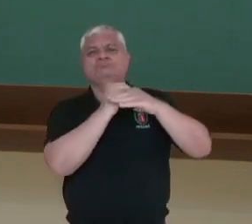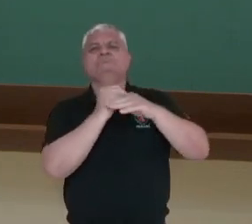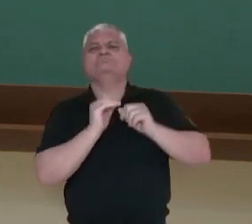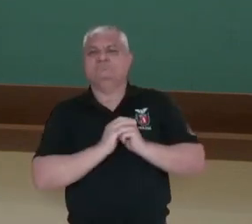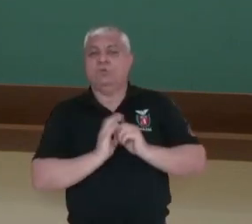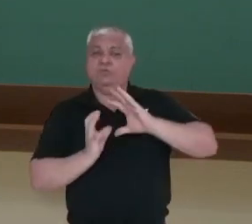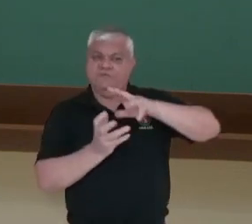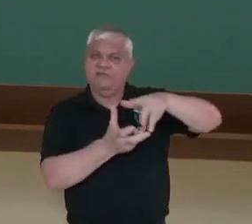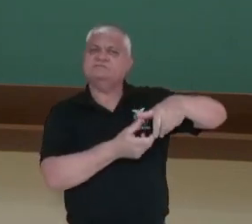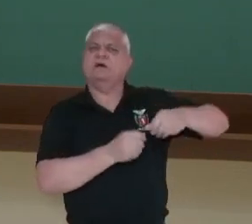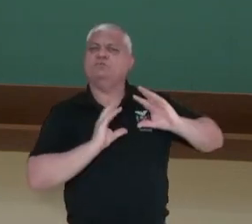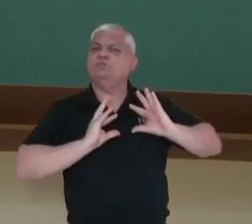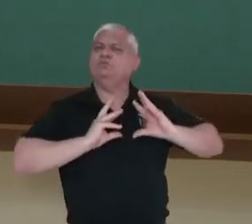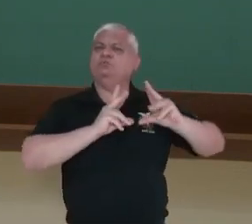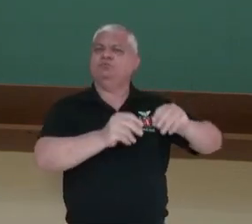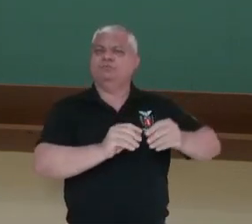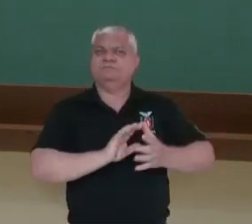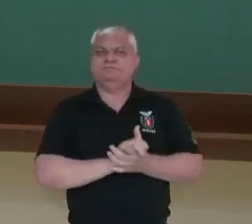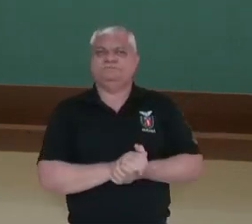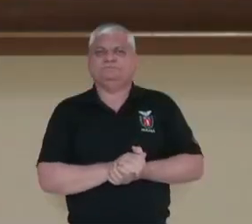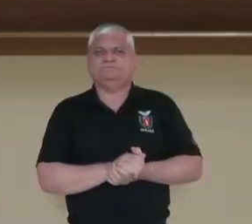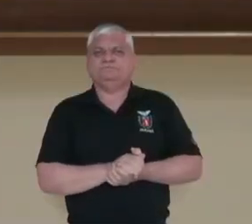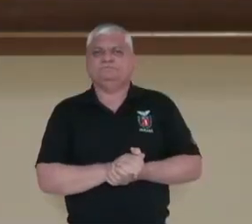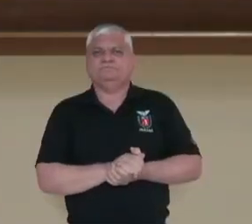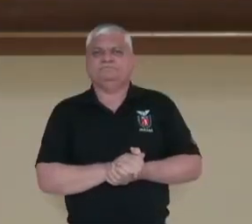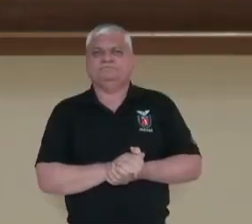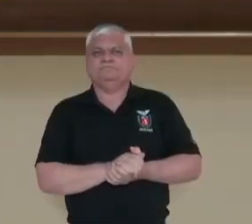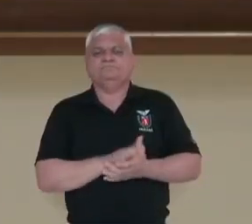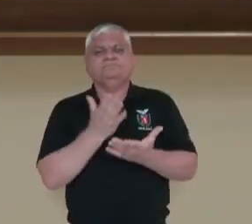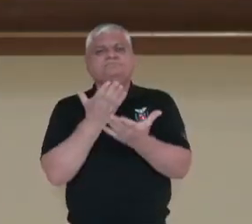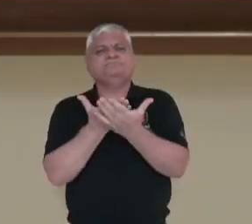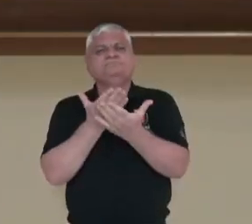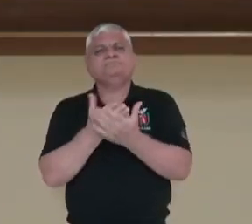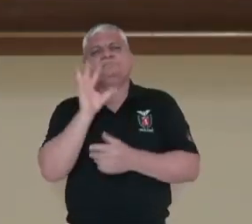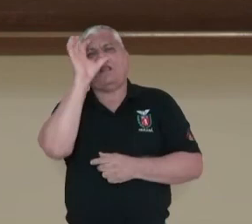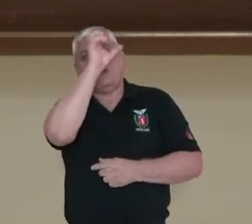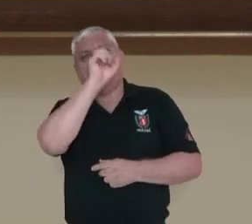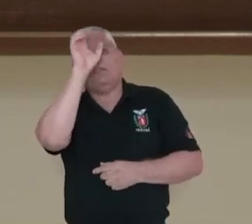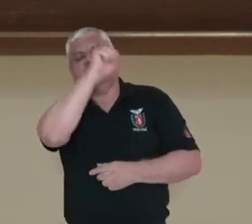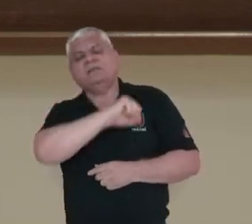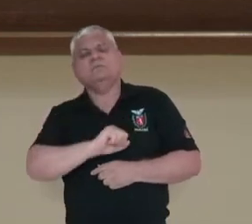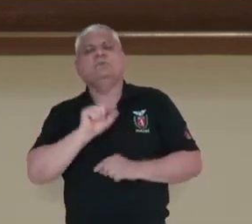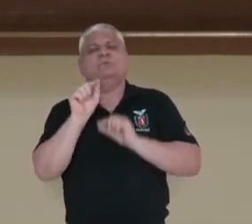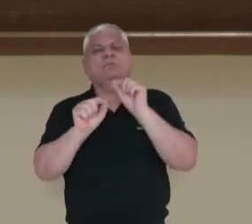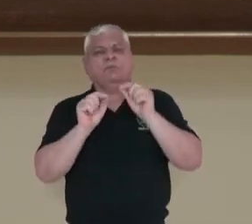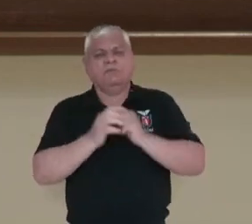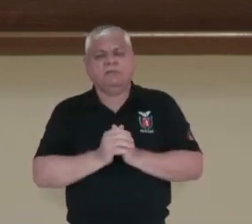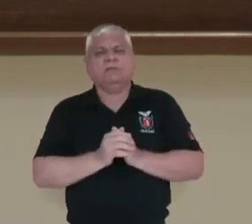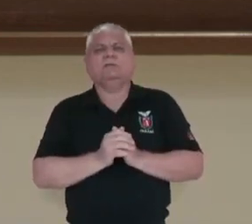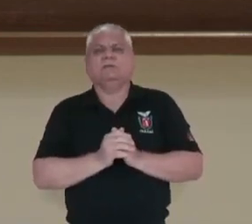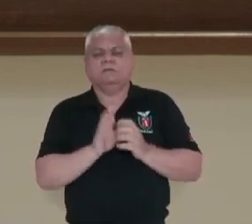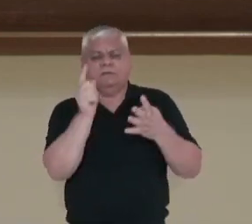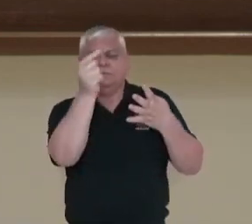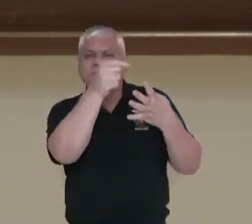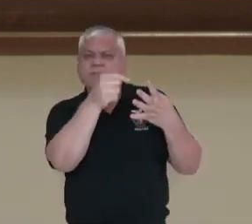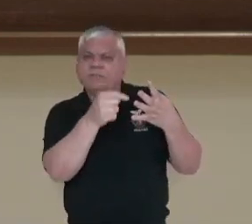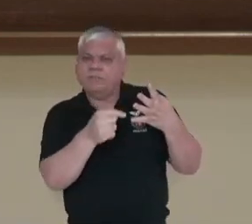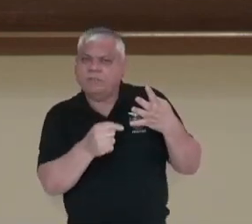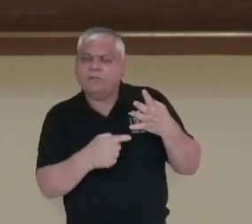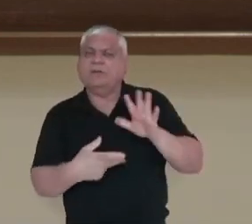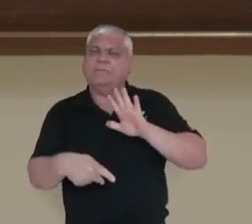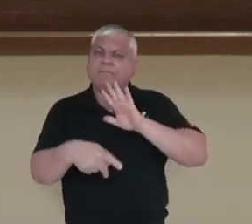esse exercício aí do SUS. Então, na aula de hoje, entendemos algumas particularidades